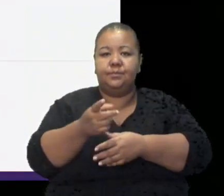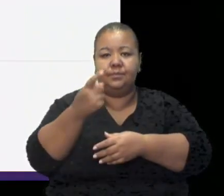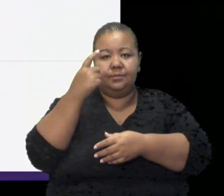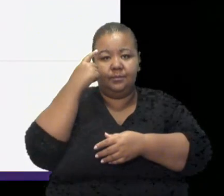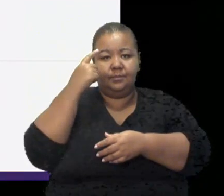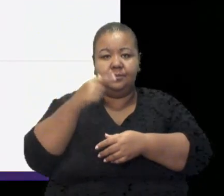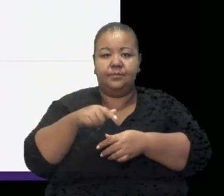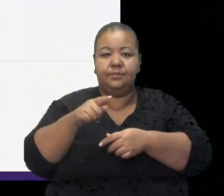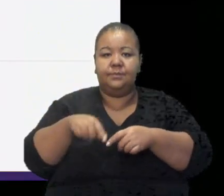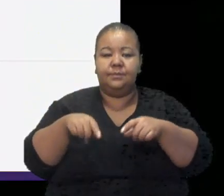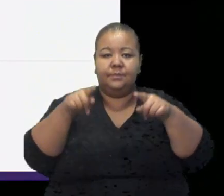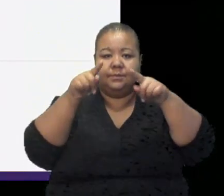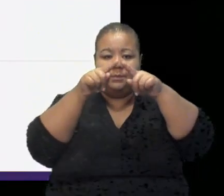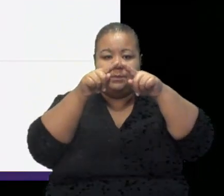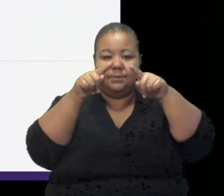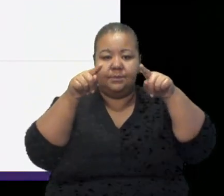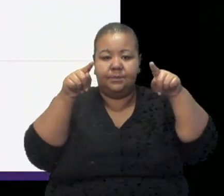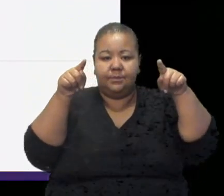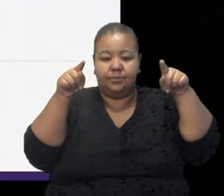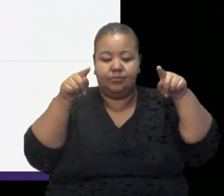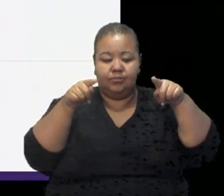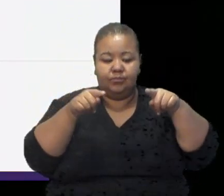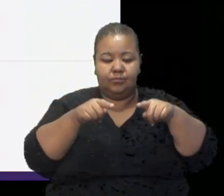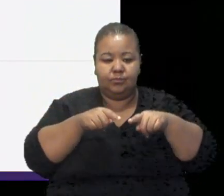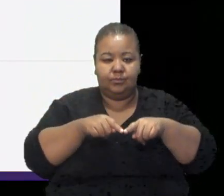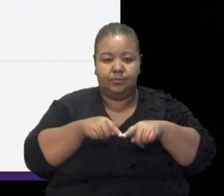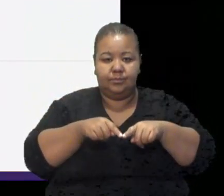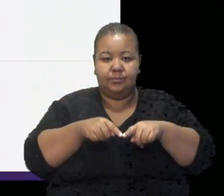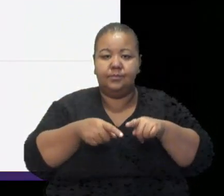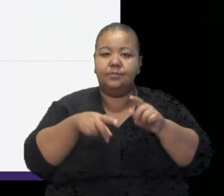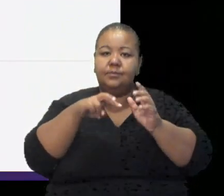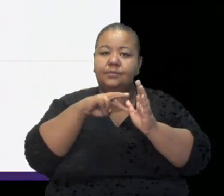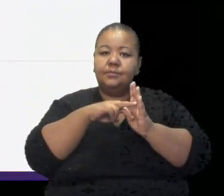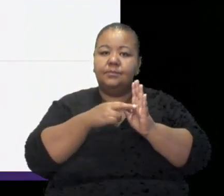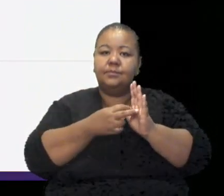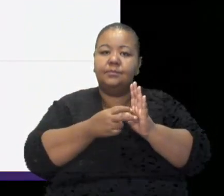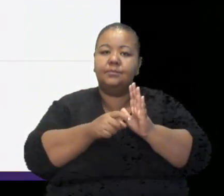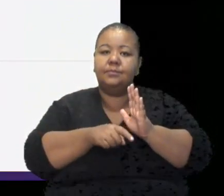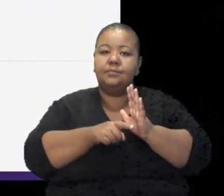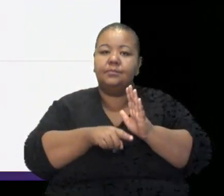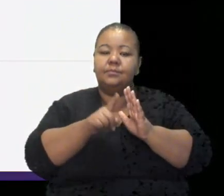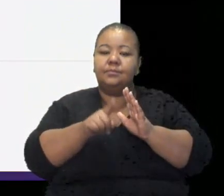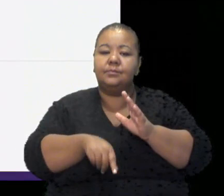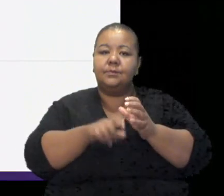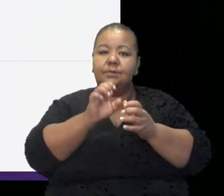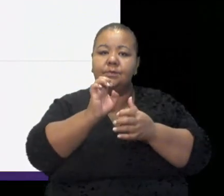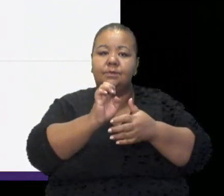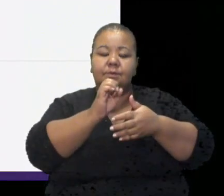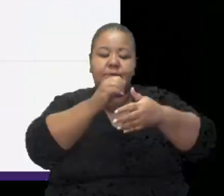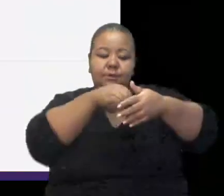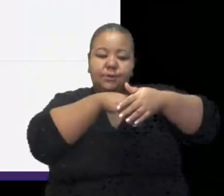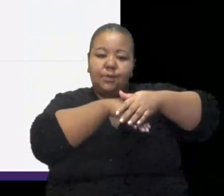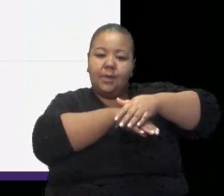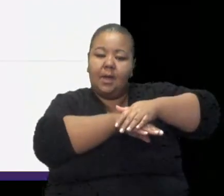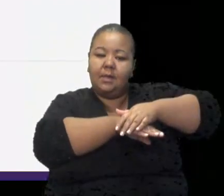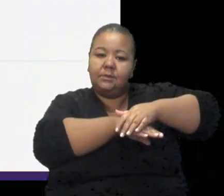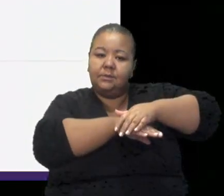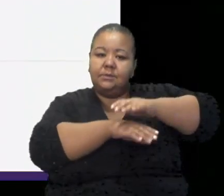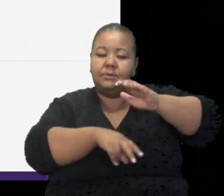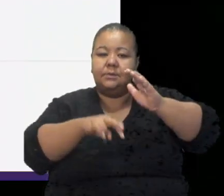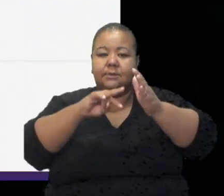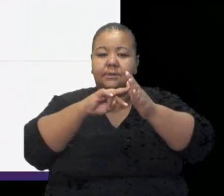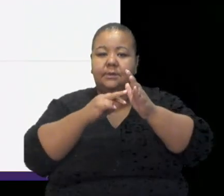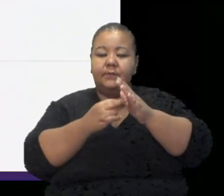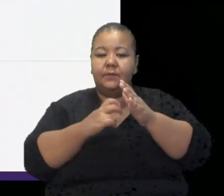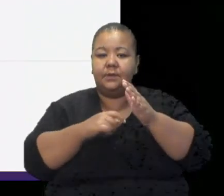no triângulo invertido, eu estou falando da estocagem, que significa, então,